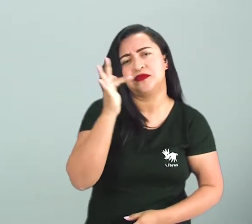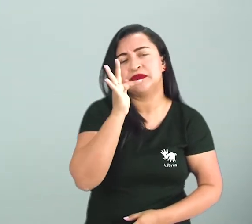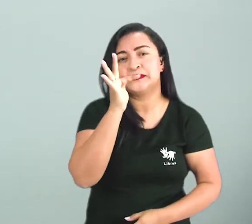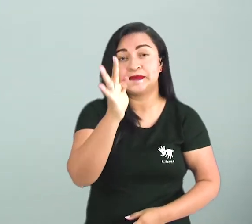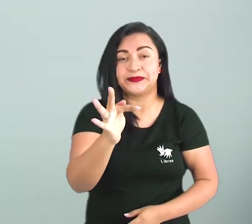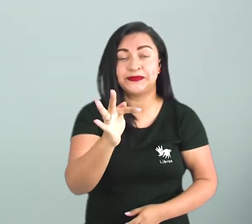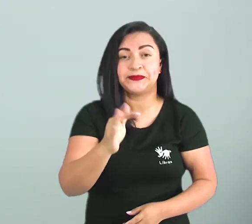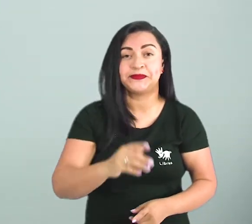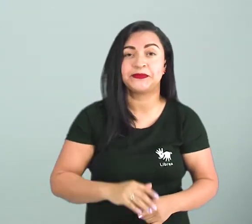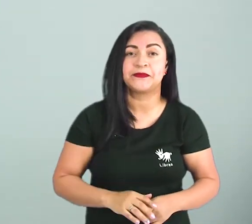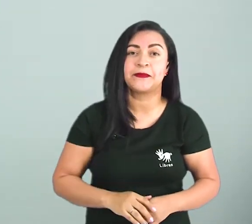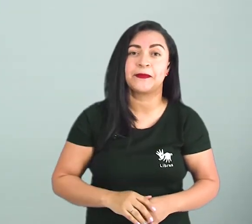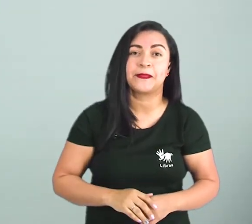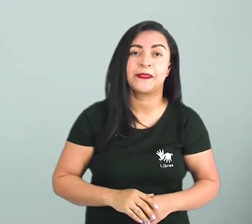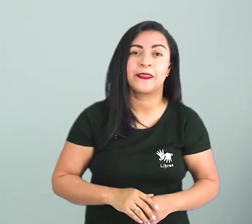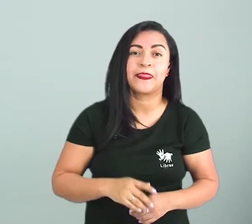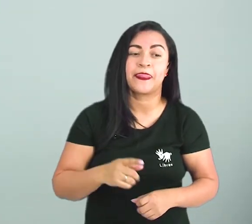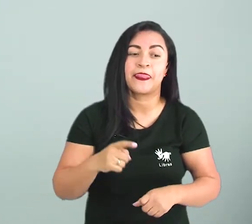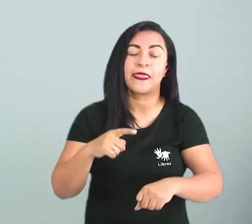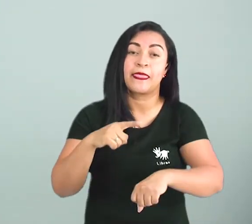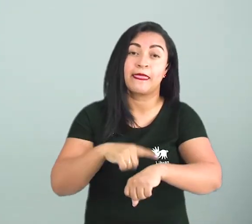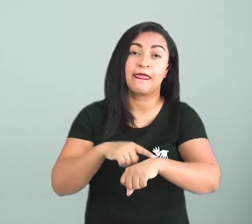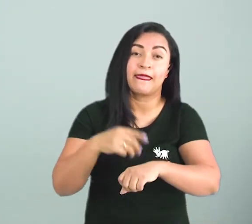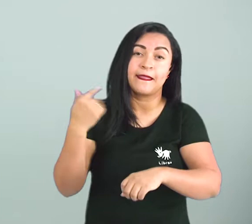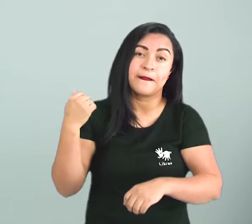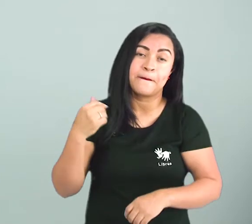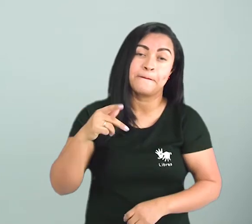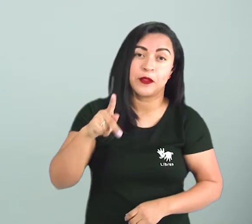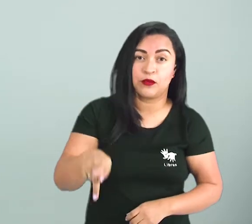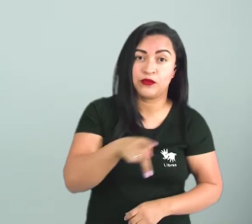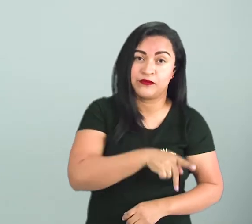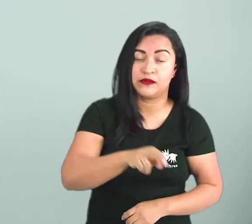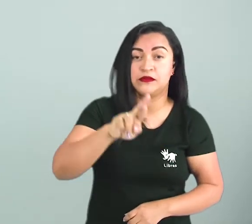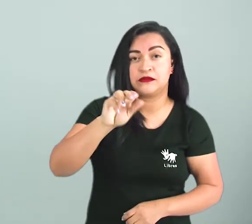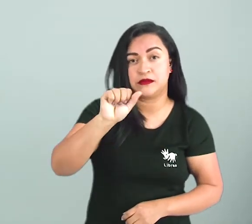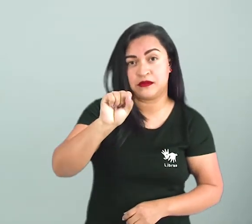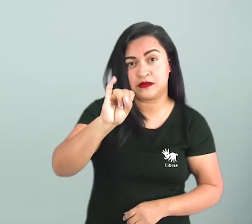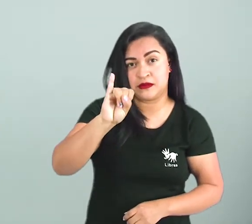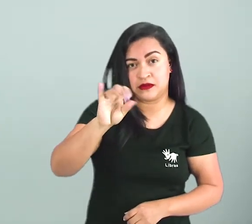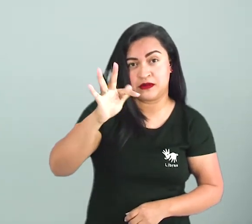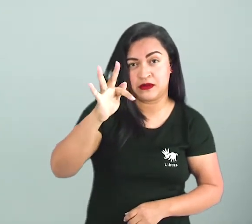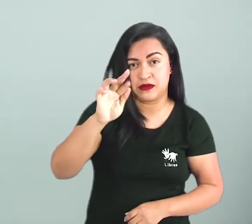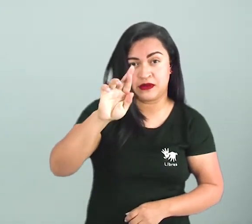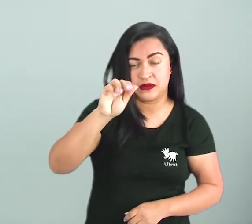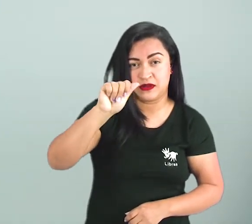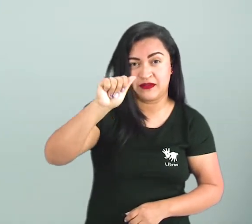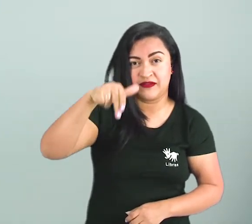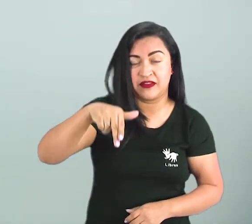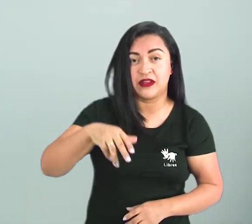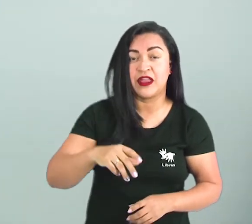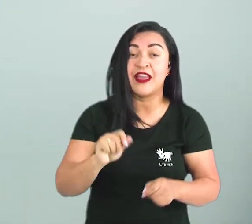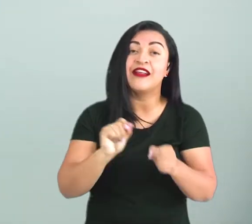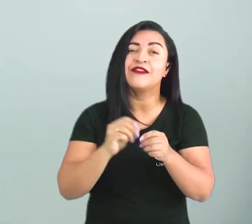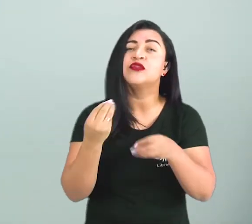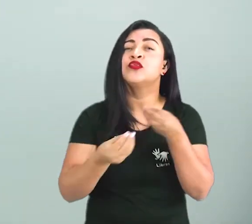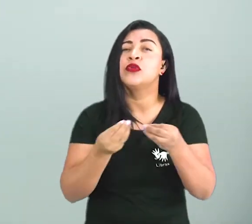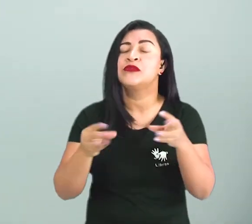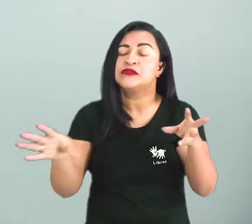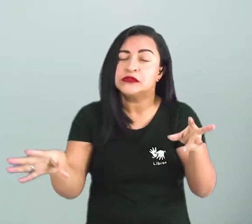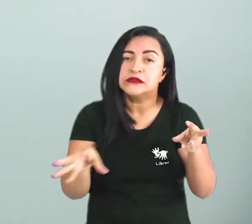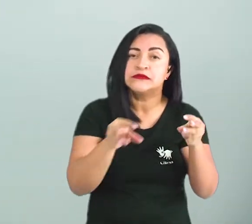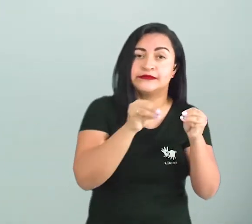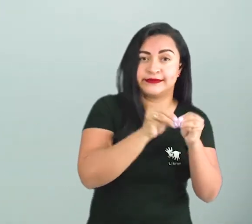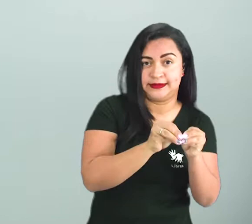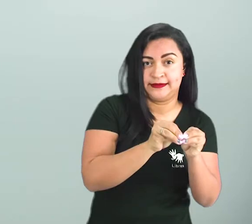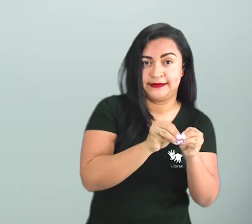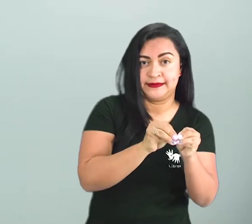futuramente. Naquele momento, o professor Raifran fez essa aula de uma forma mais sucinta, de uma forma mais breve,